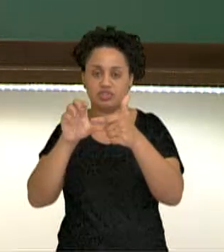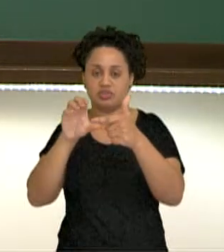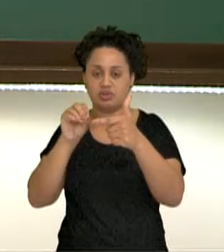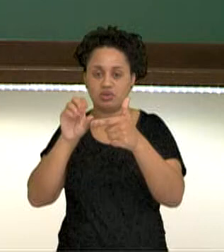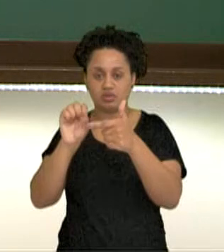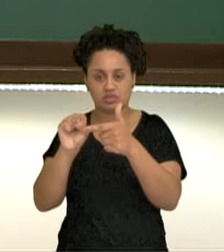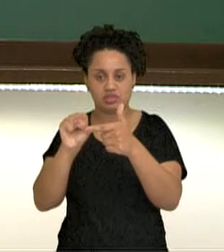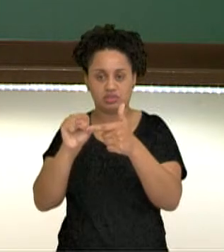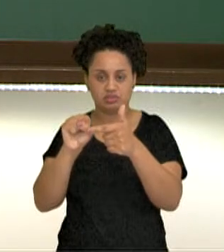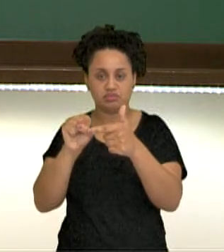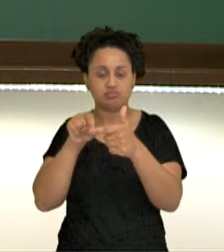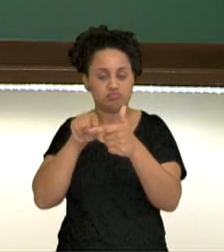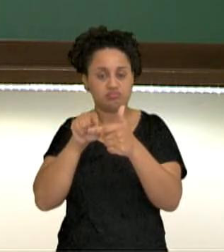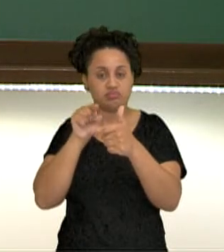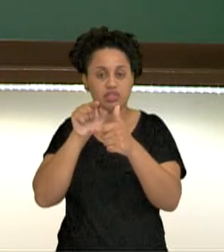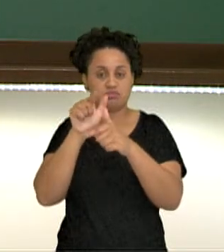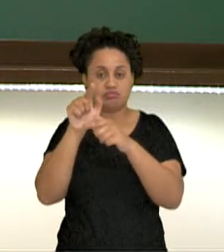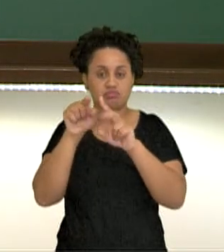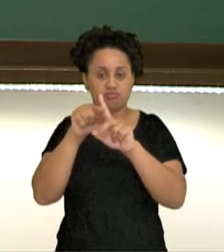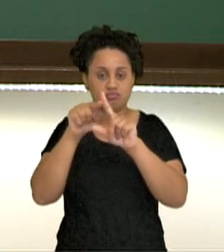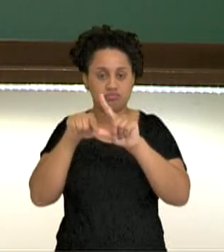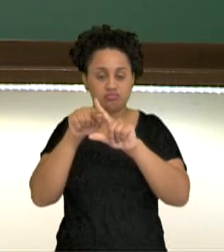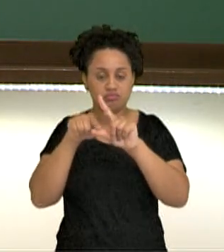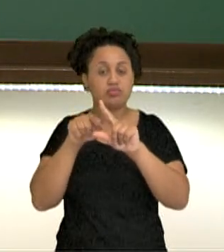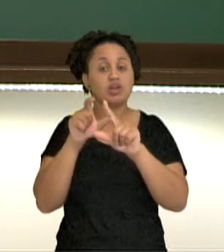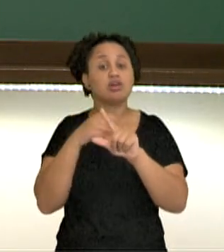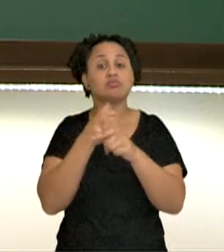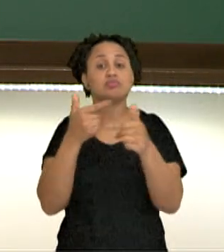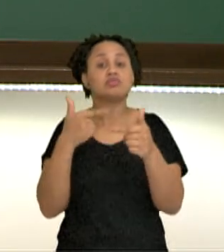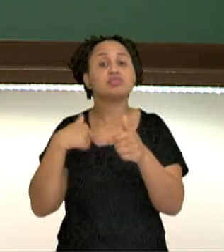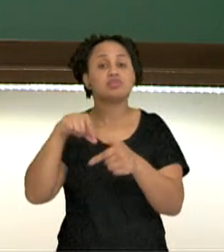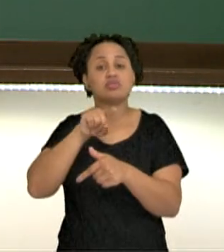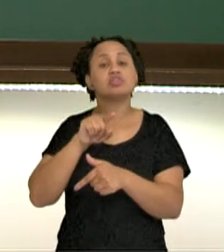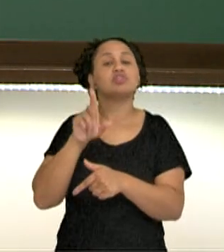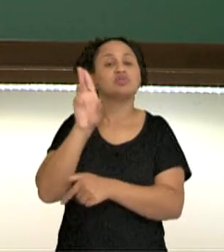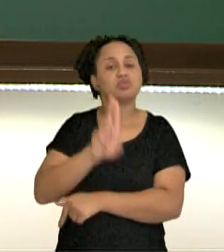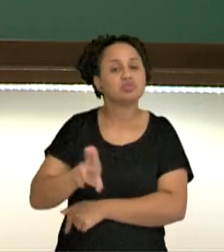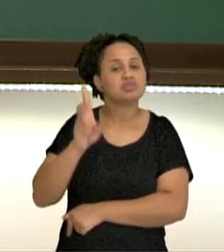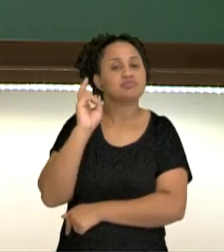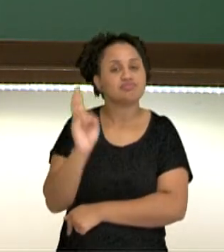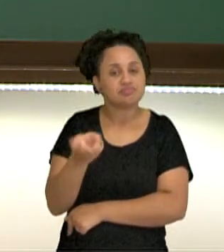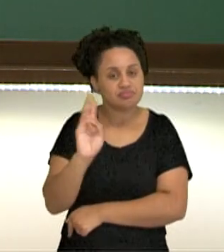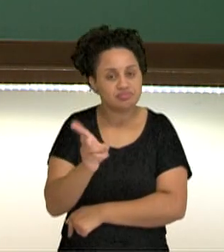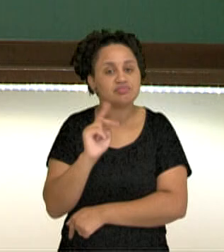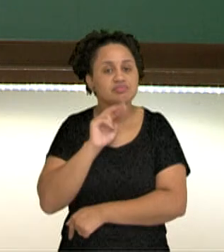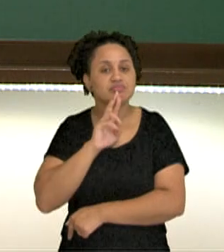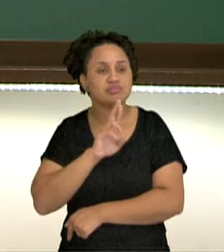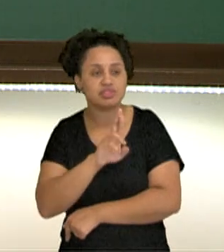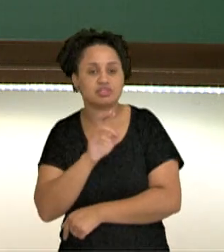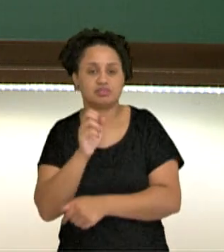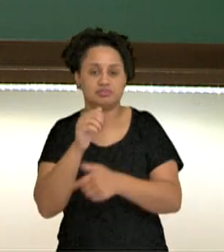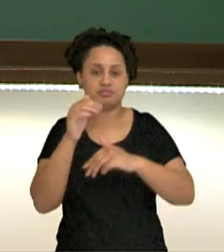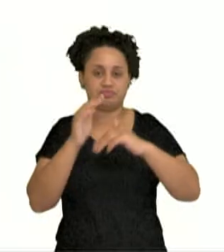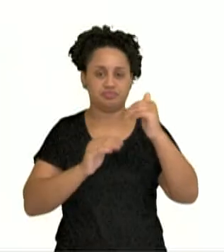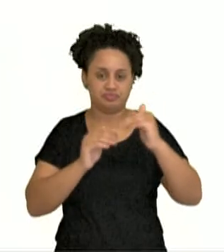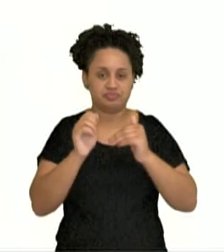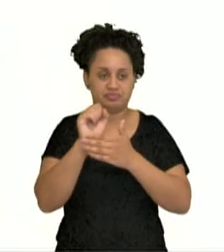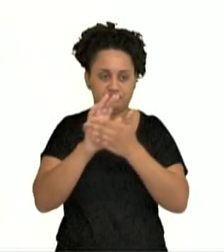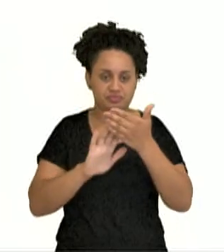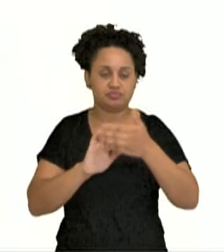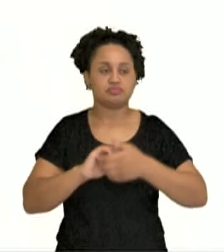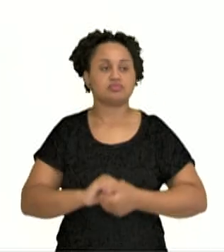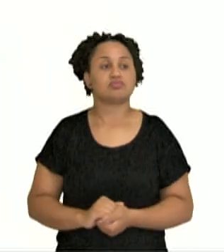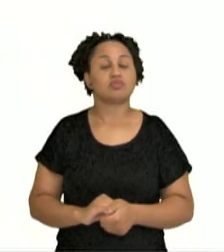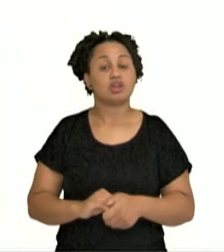cosseno desse mesmo ângulo. São relações que vocês vão usar bastante, tá? Então, aqui eu trouxe